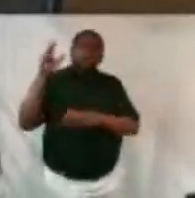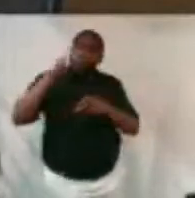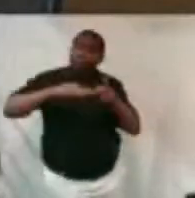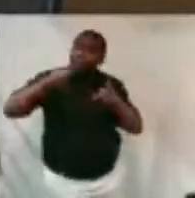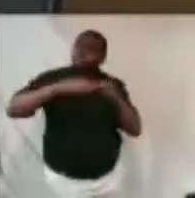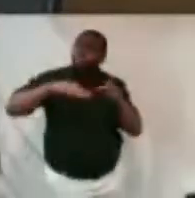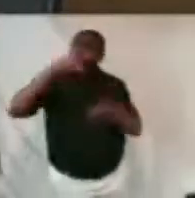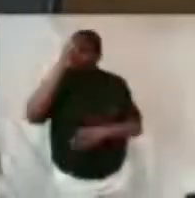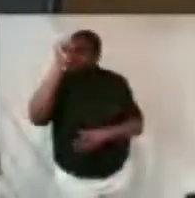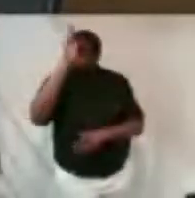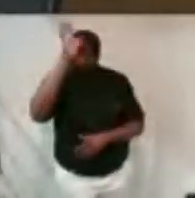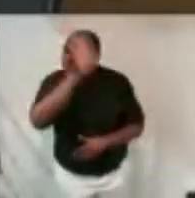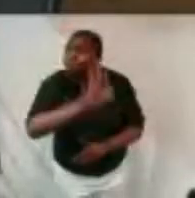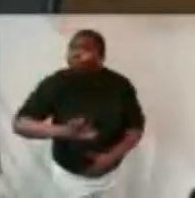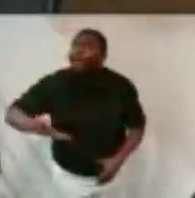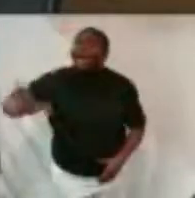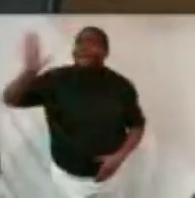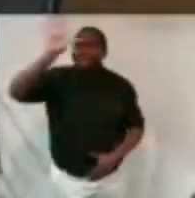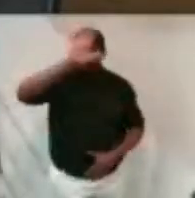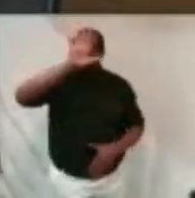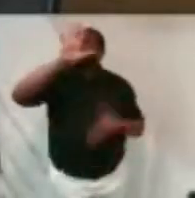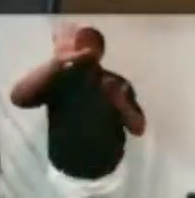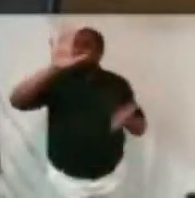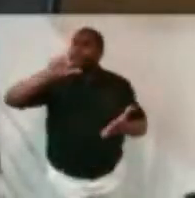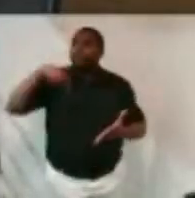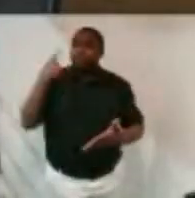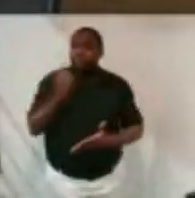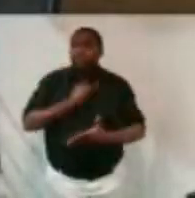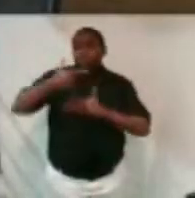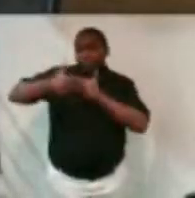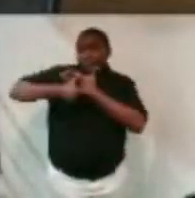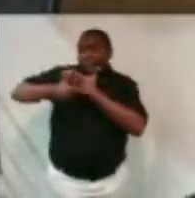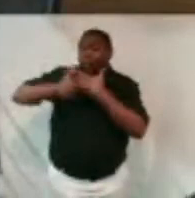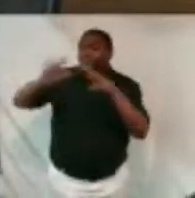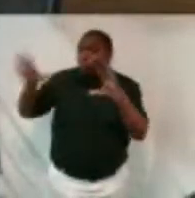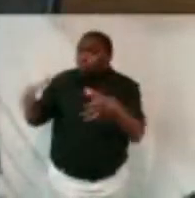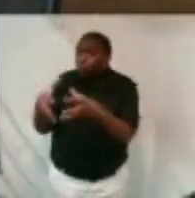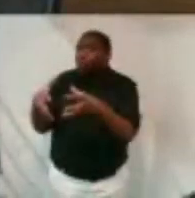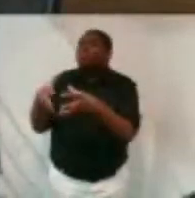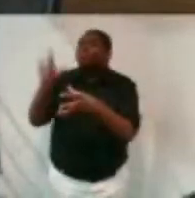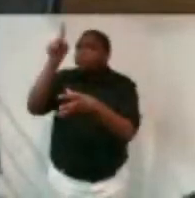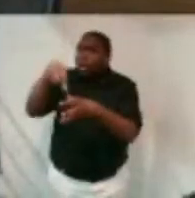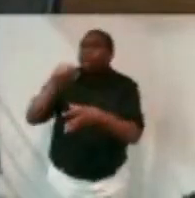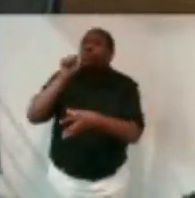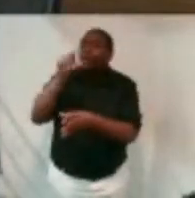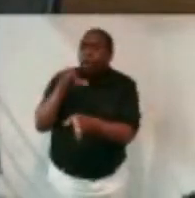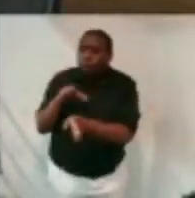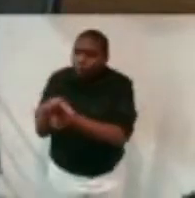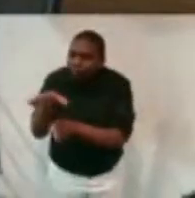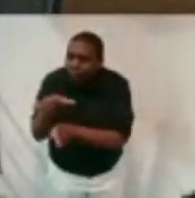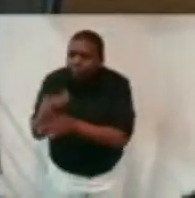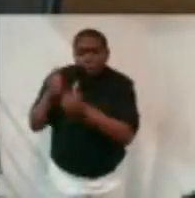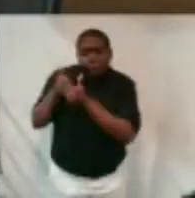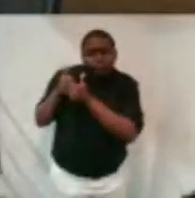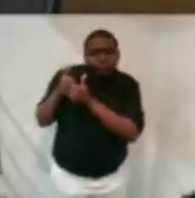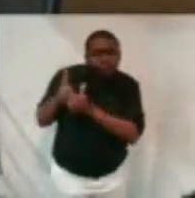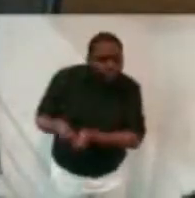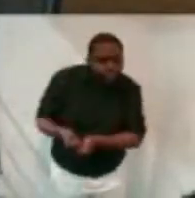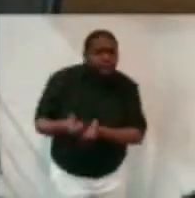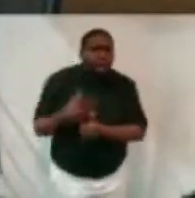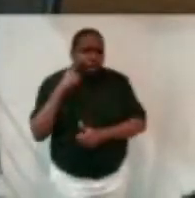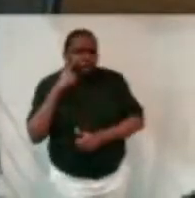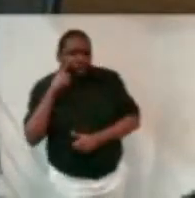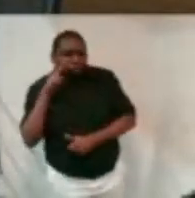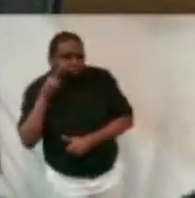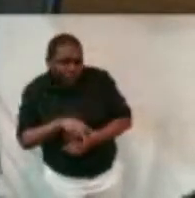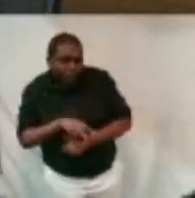inteiro, porque é essa a função das comissões, é orientar, é acompanhar, é de alguma